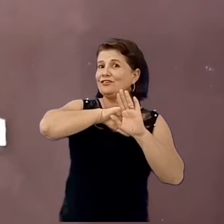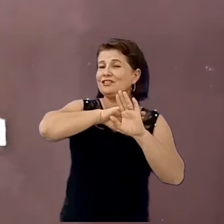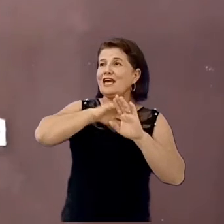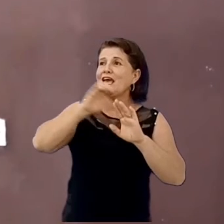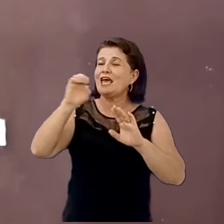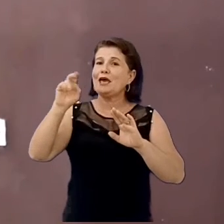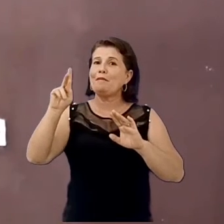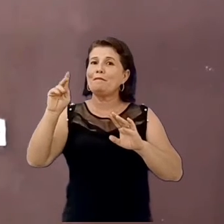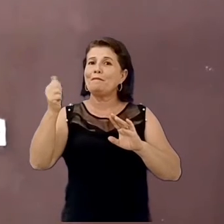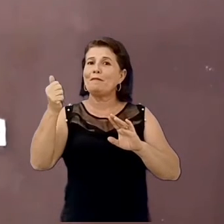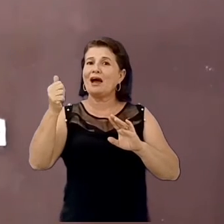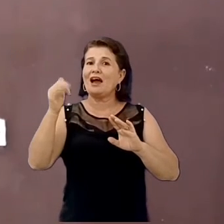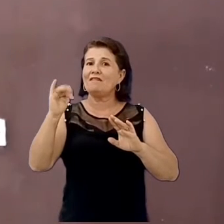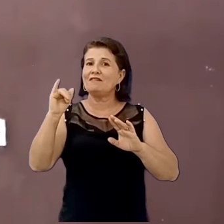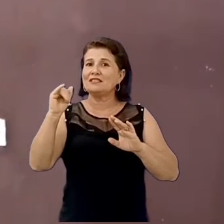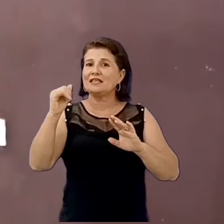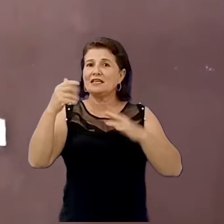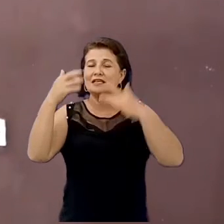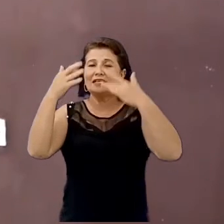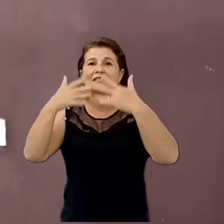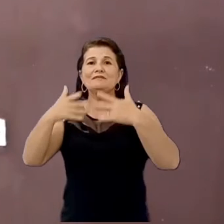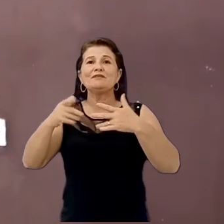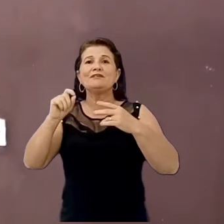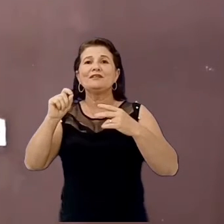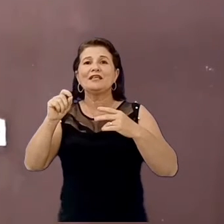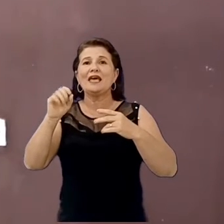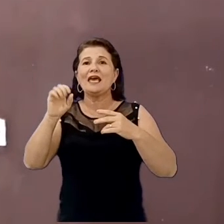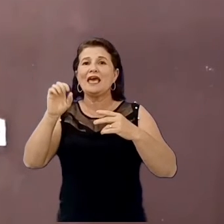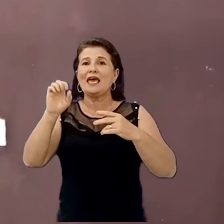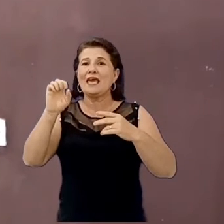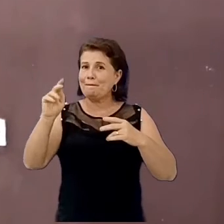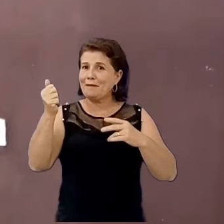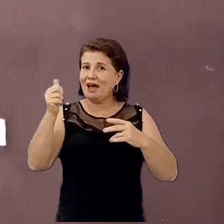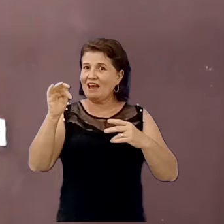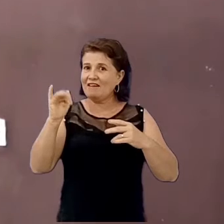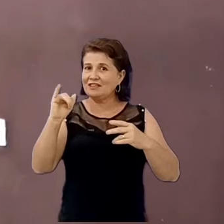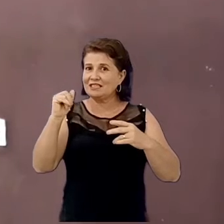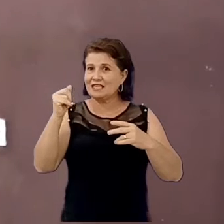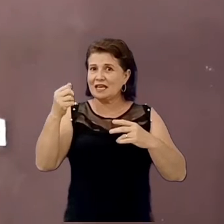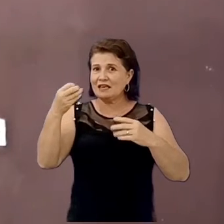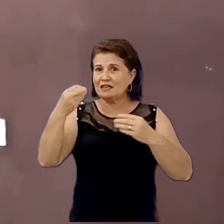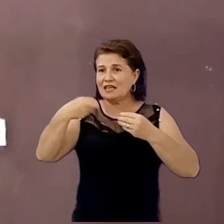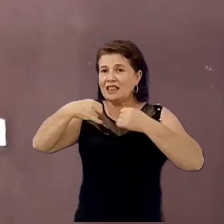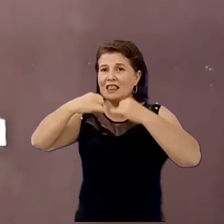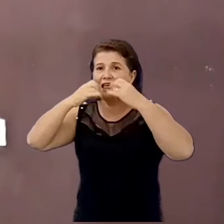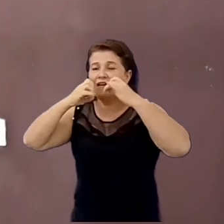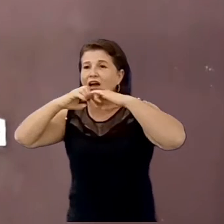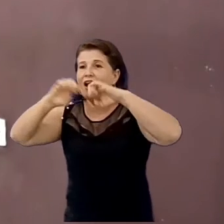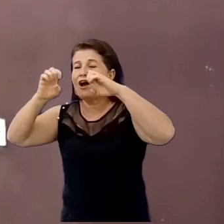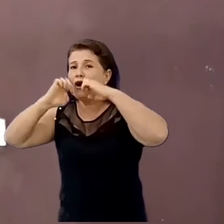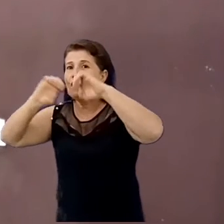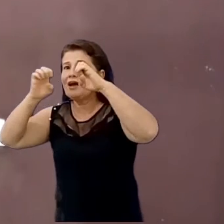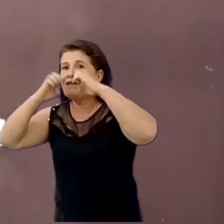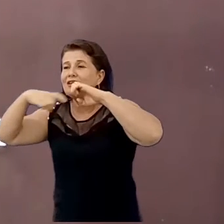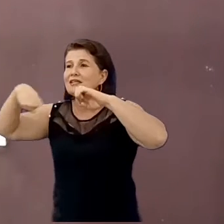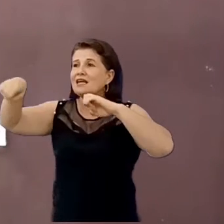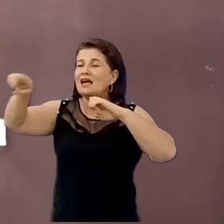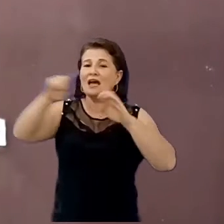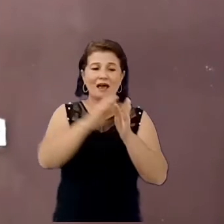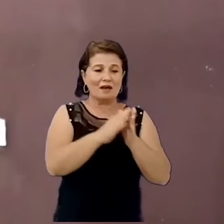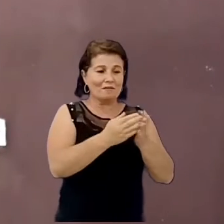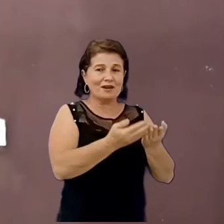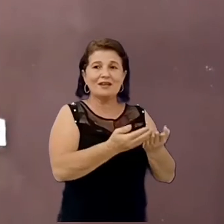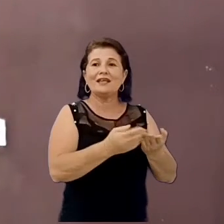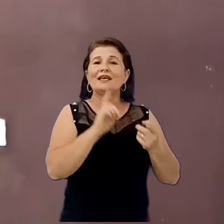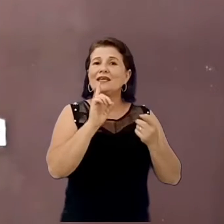é o nosso amado conservo. Ou seja, Epáfras, aquele que levou o evangelho e a mensagem para vocês, ele também é